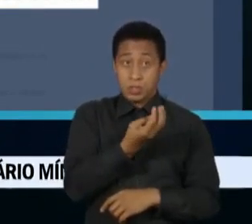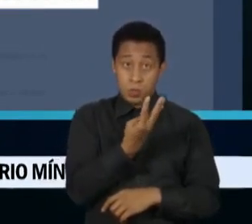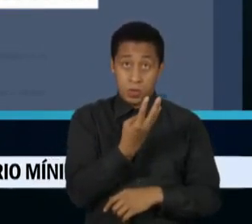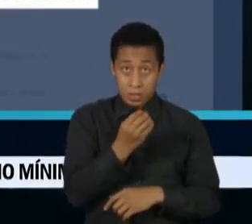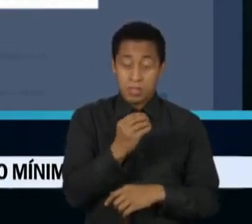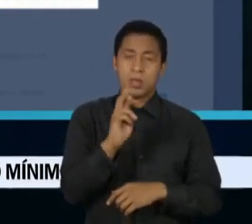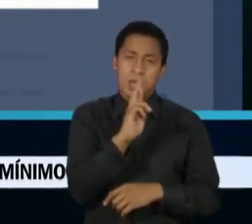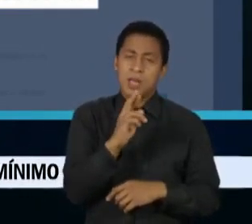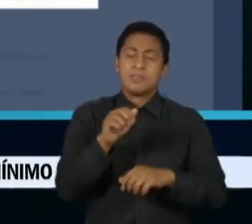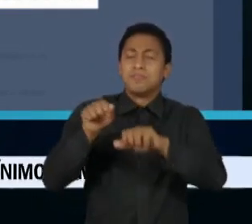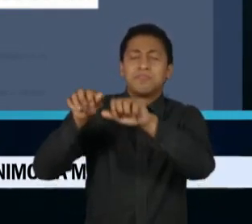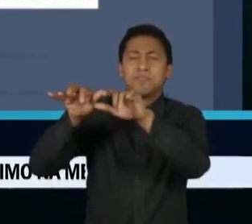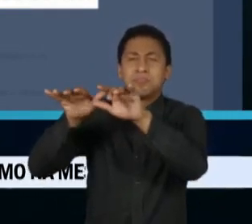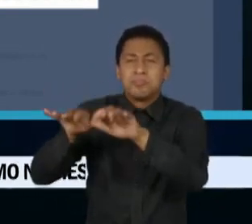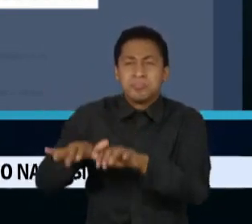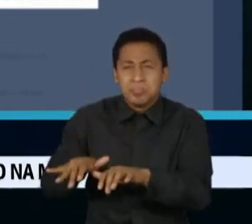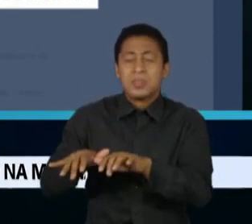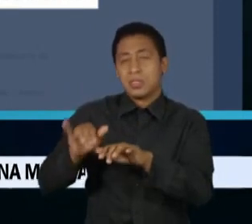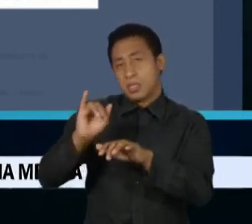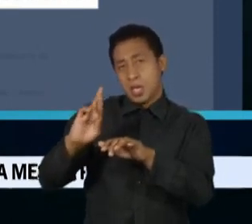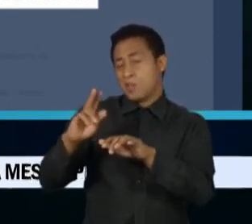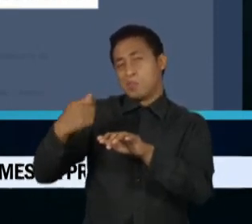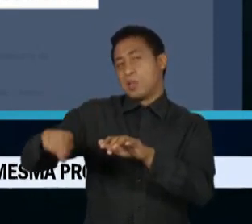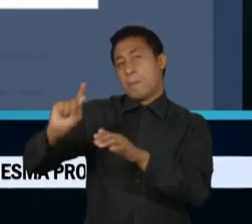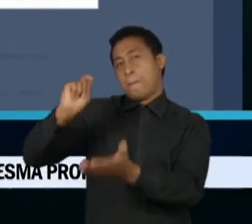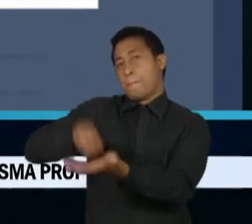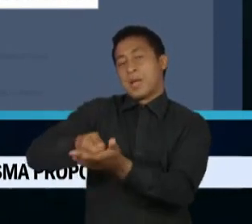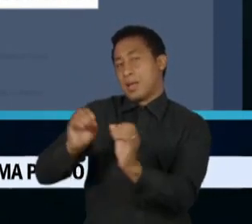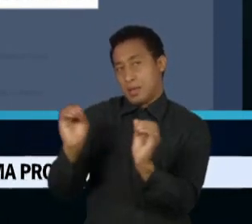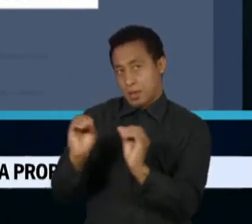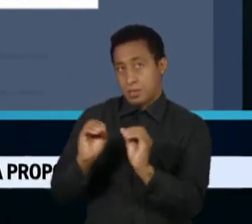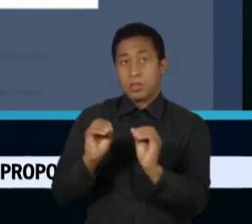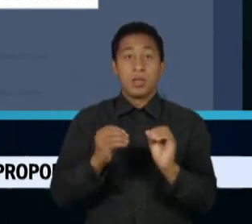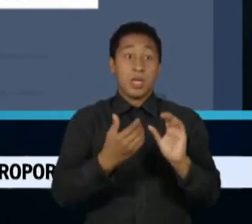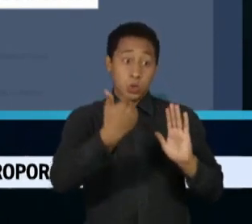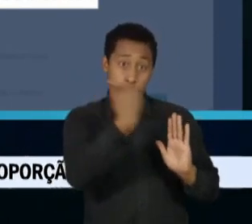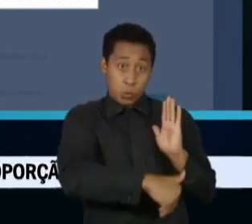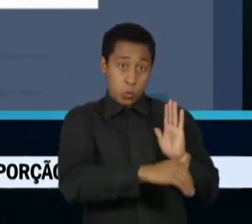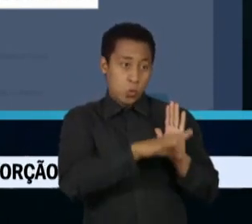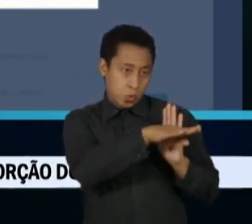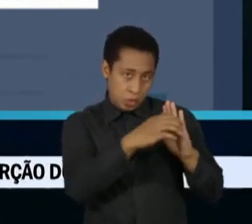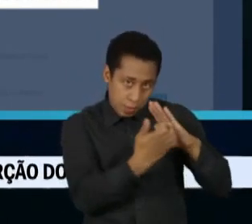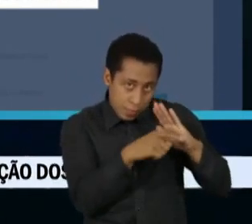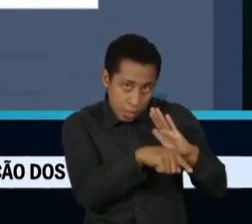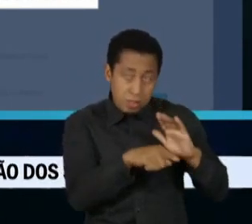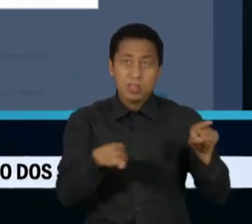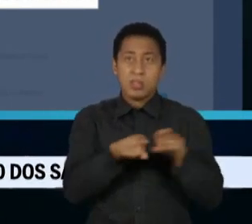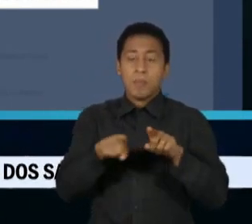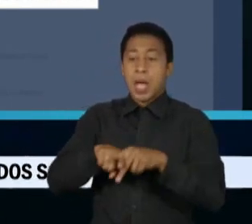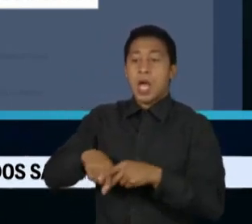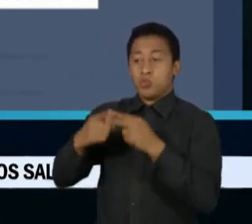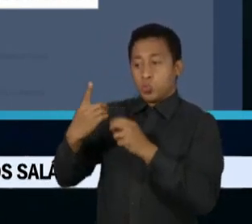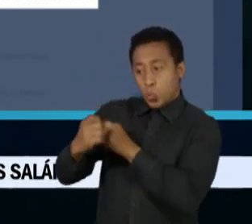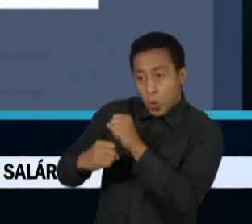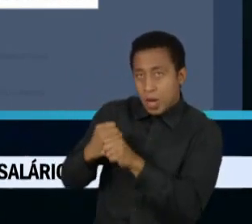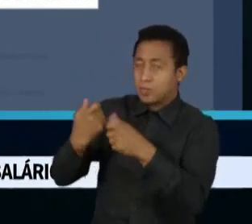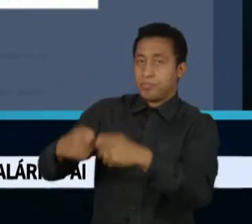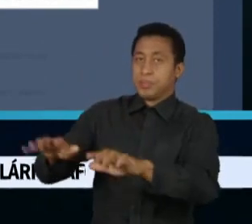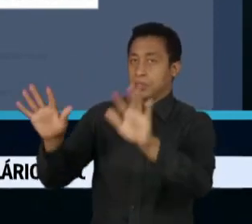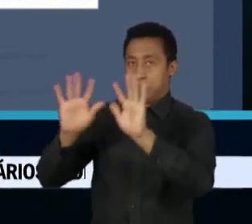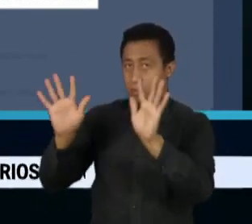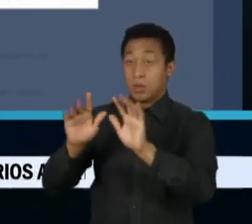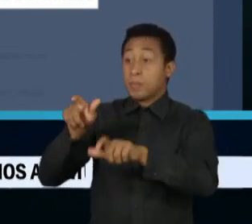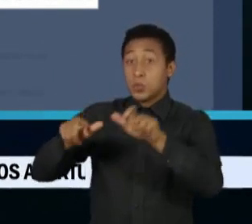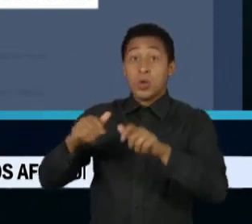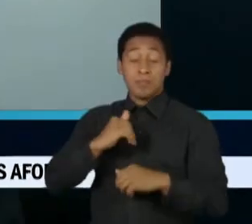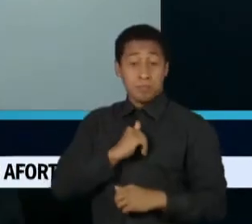pagará nada de imposto de renda, nem na fonte, nem na declaração de ajuste anual. E quem ganha acima disso pagará apenas sobre o